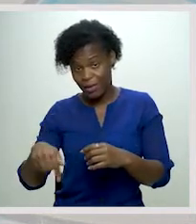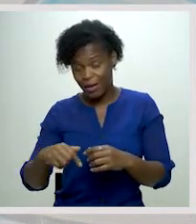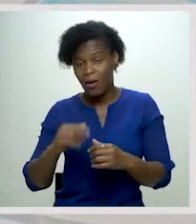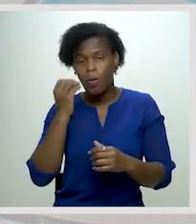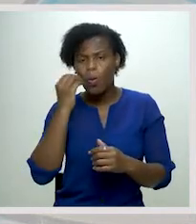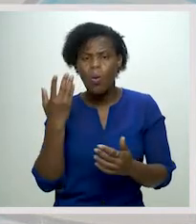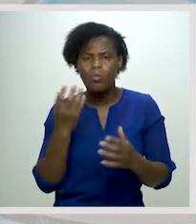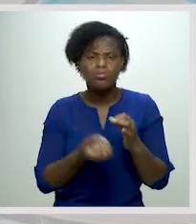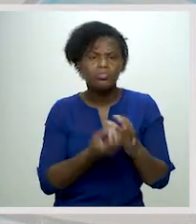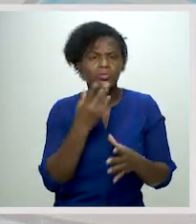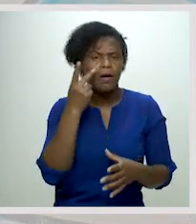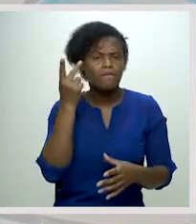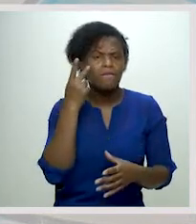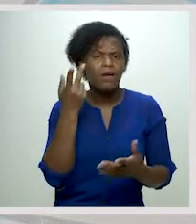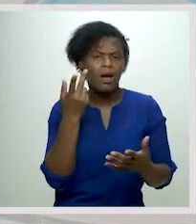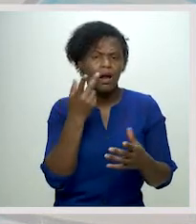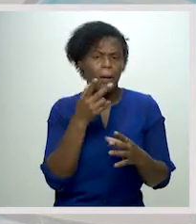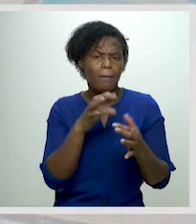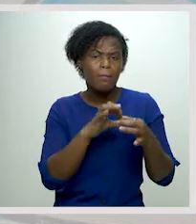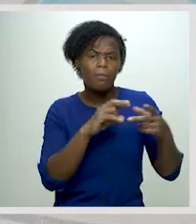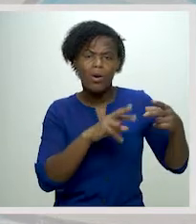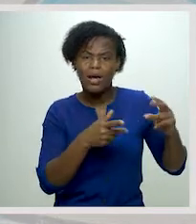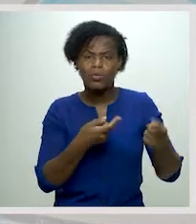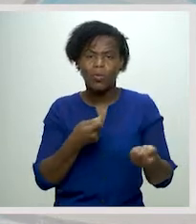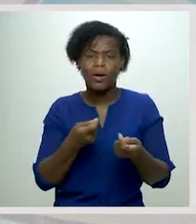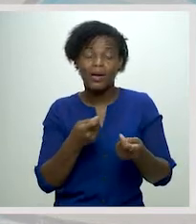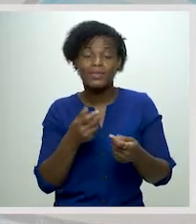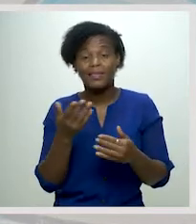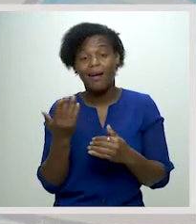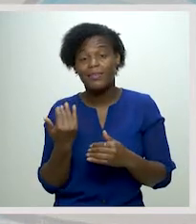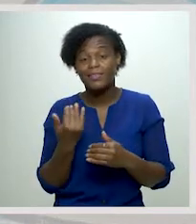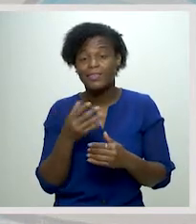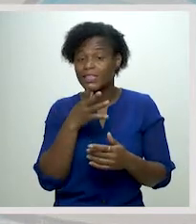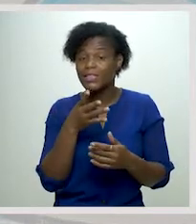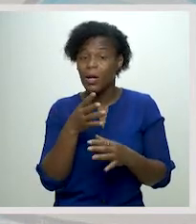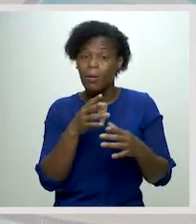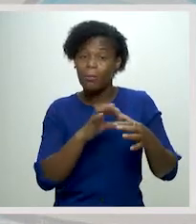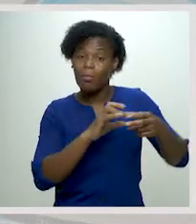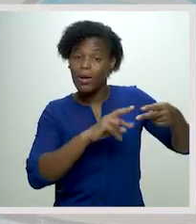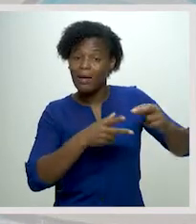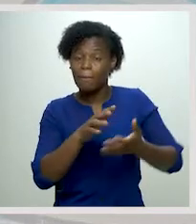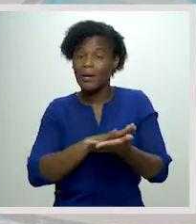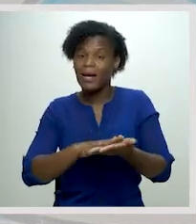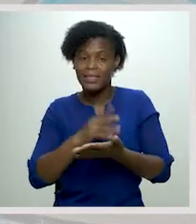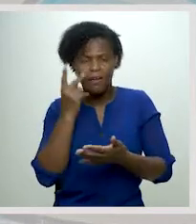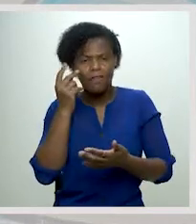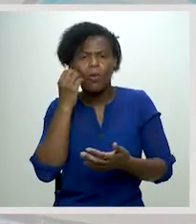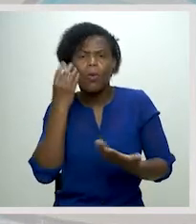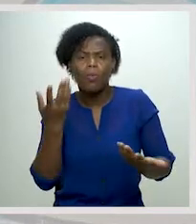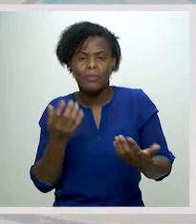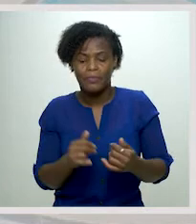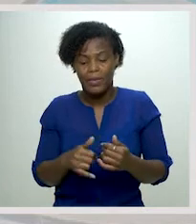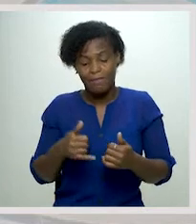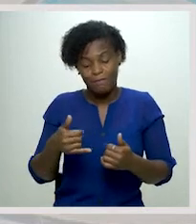conclusões, como teriam surgido essas moléculas orgânicas, que são moléculas básicas da vida.